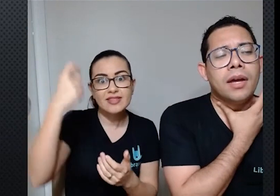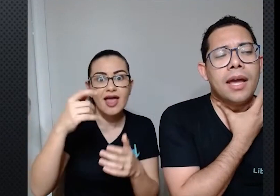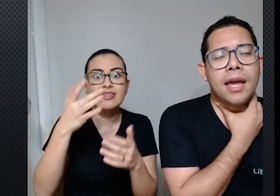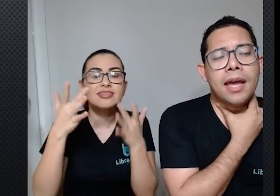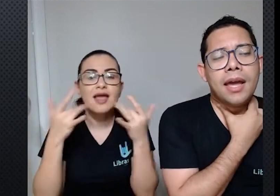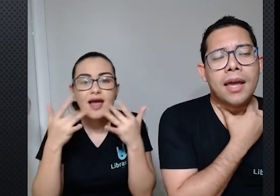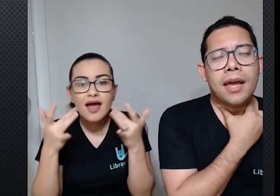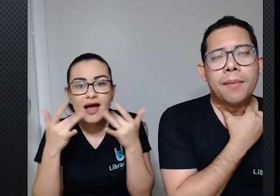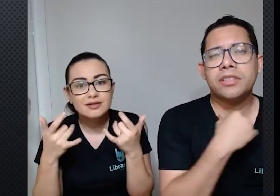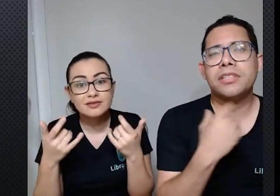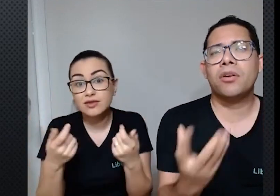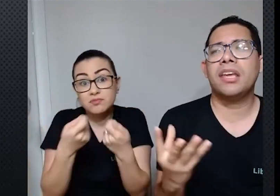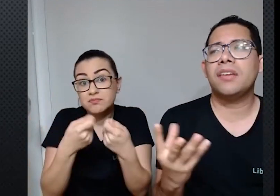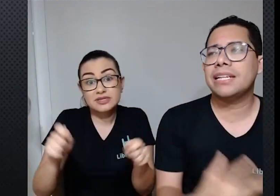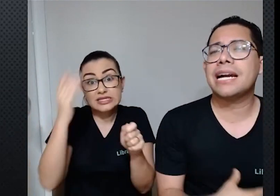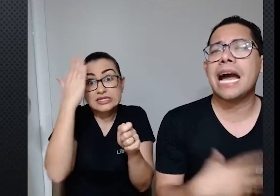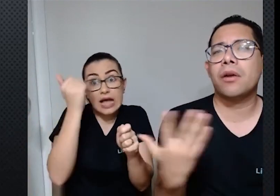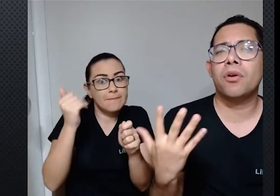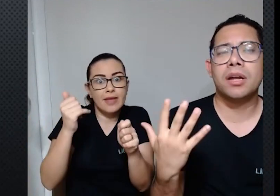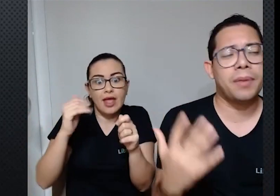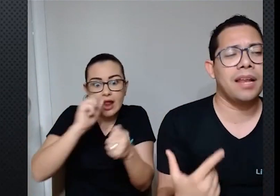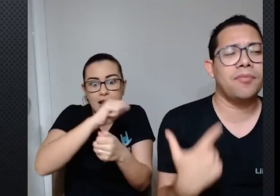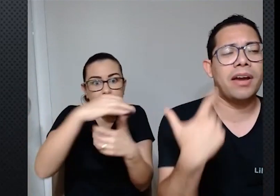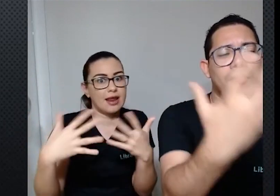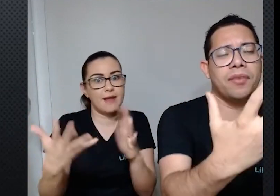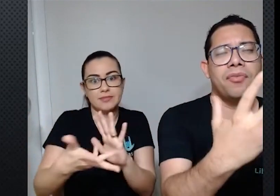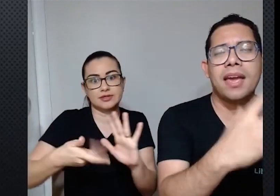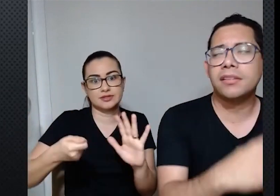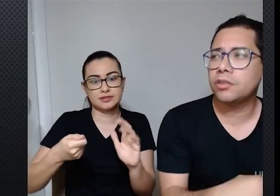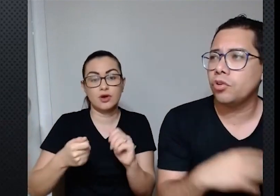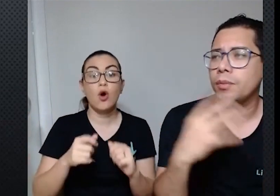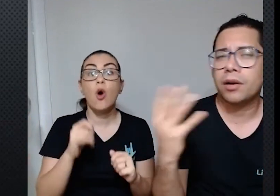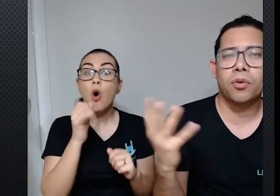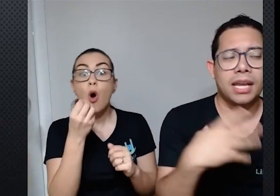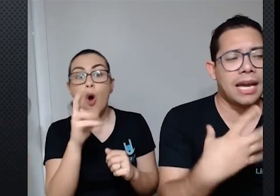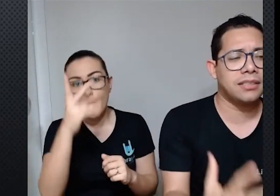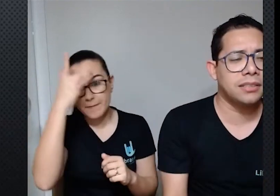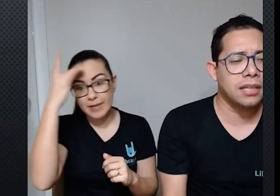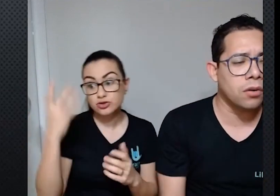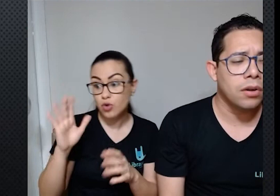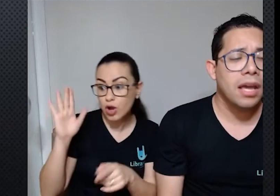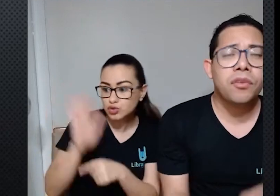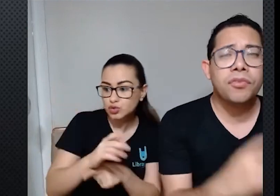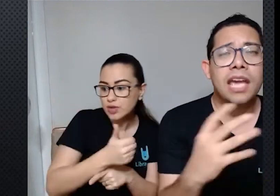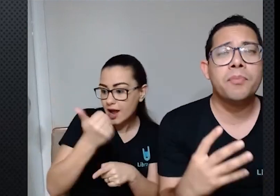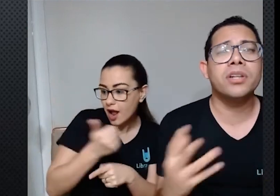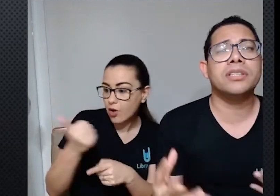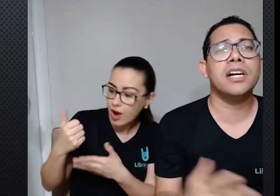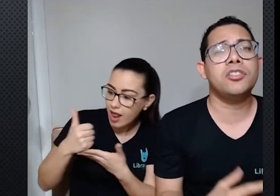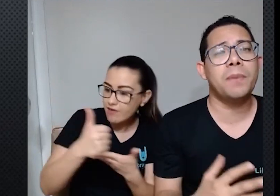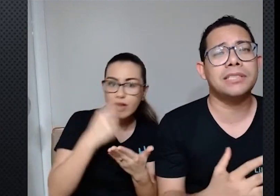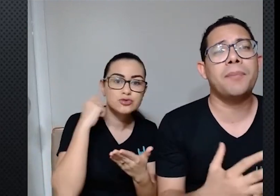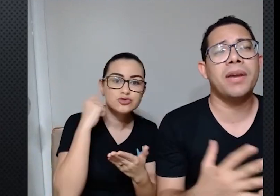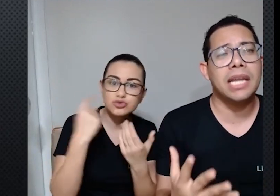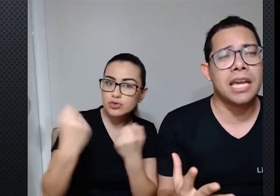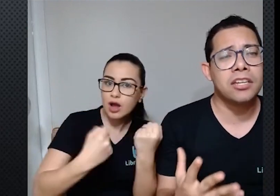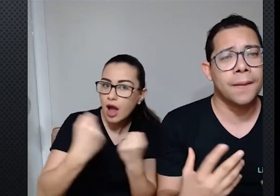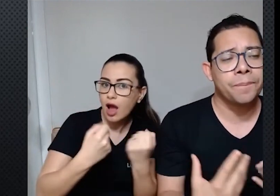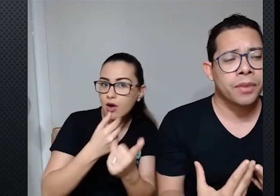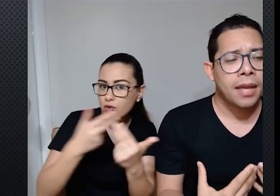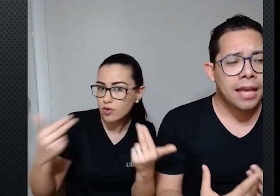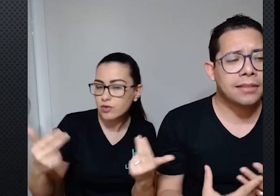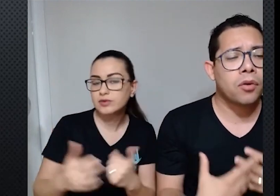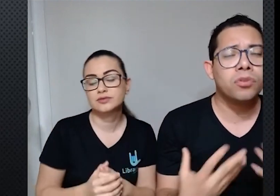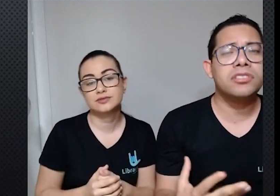Então, pode ser alguém que vai dar carona para levar em uma festa ou em uma congregação. Enfim, é importante passar para a